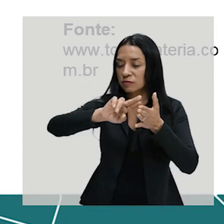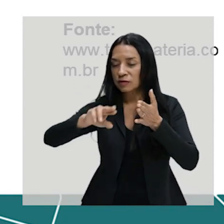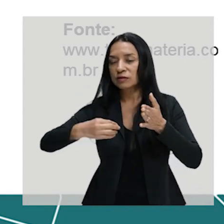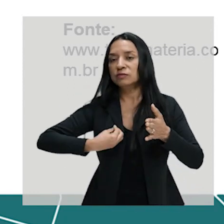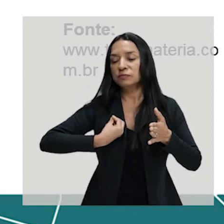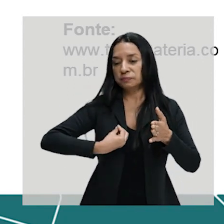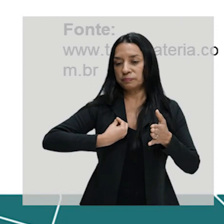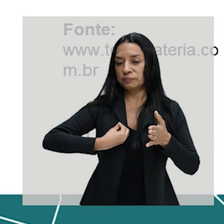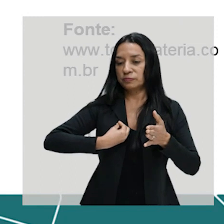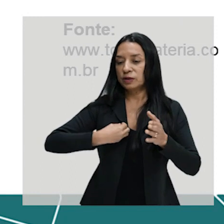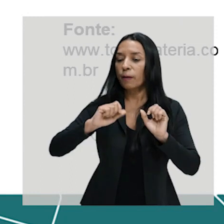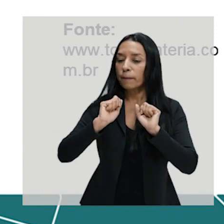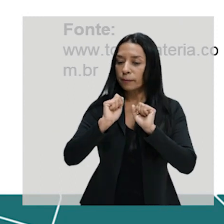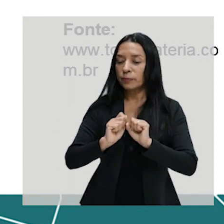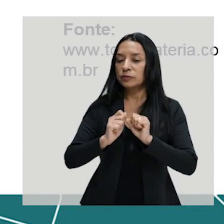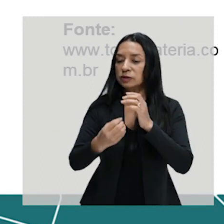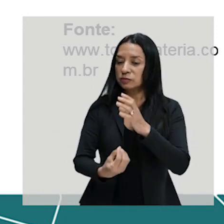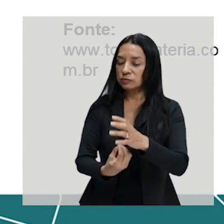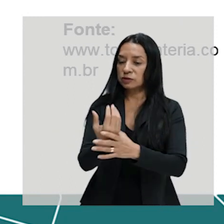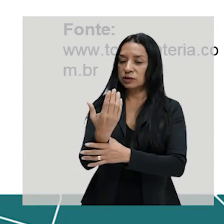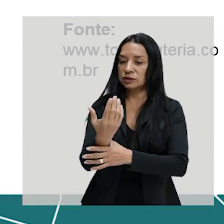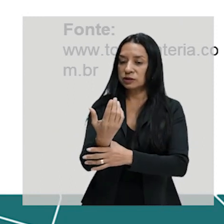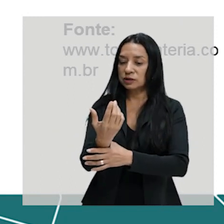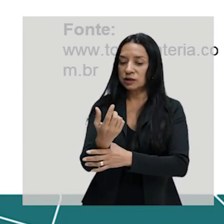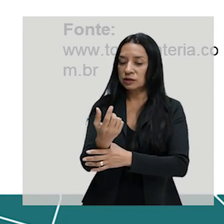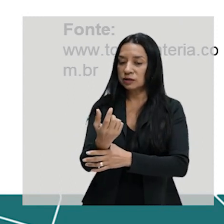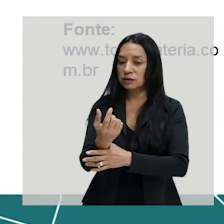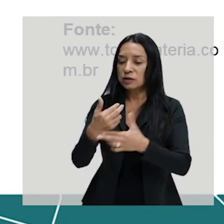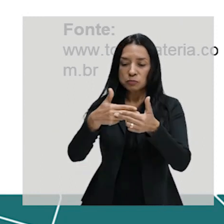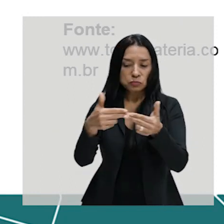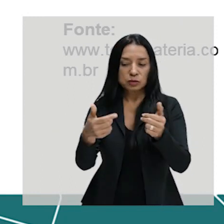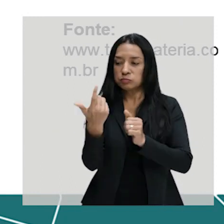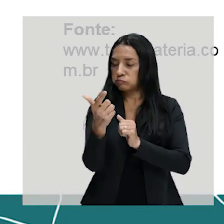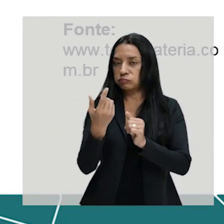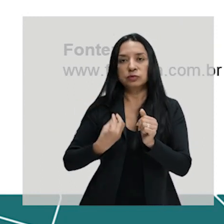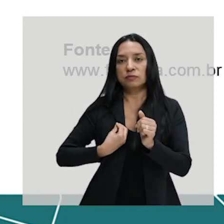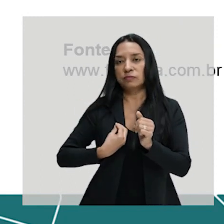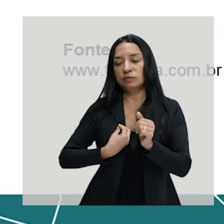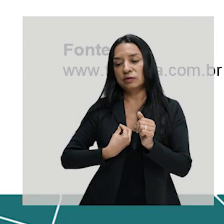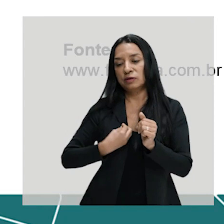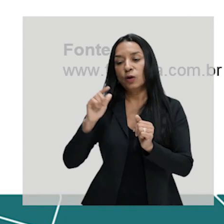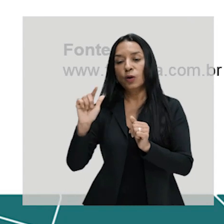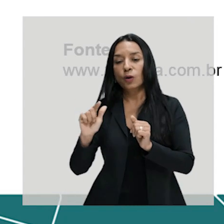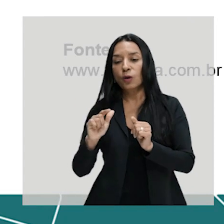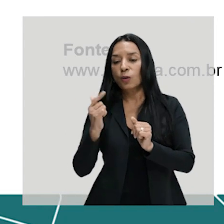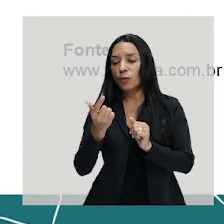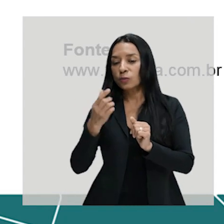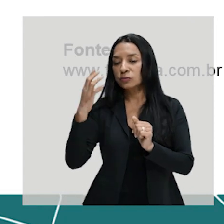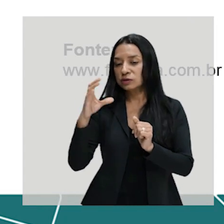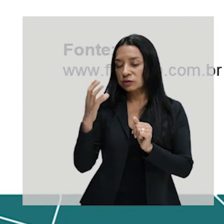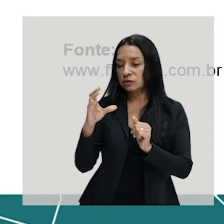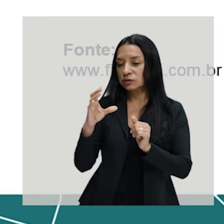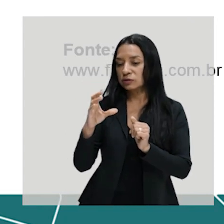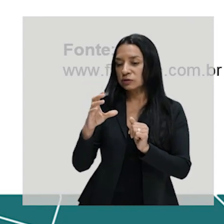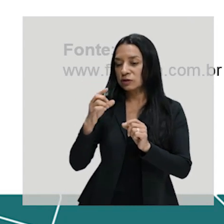poderiam nascer de algo que não tem vida tá é outros outros cientistas que